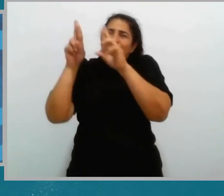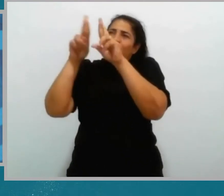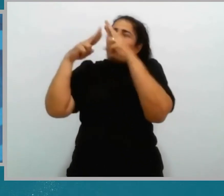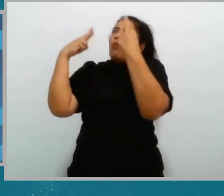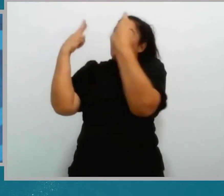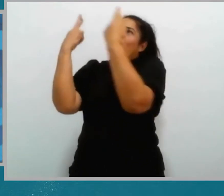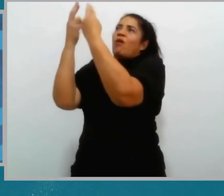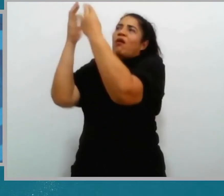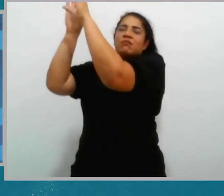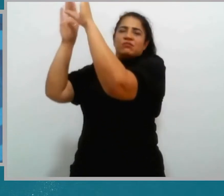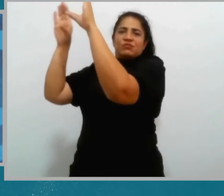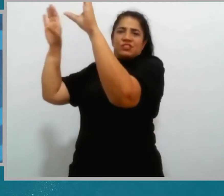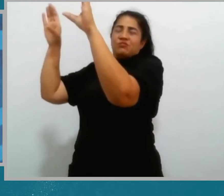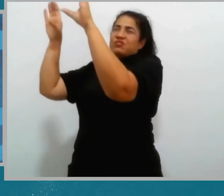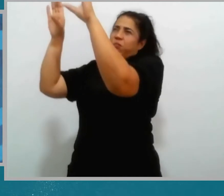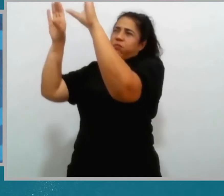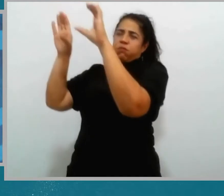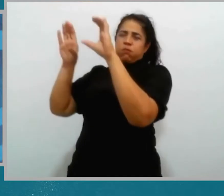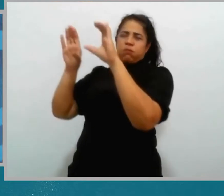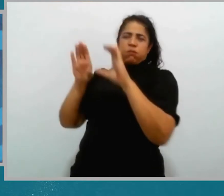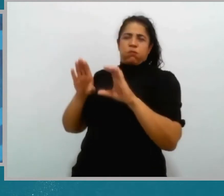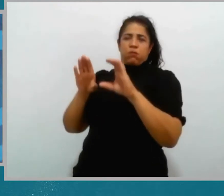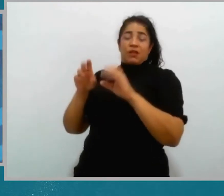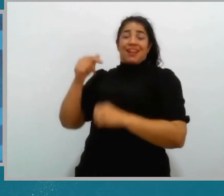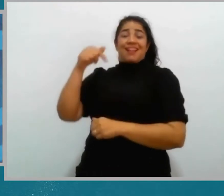conferência, o Senhor nos deu uma virada.